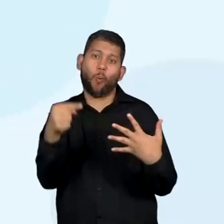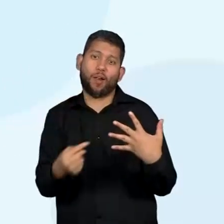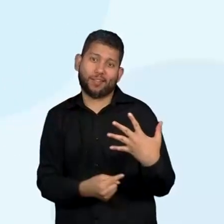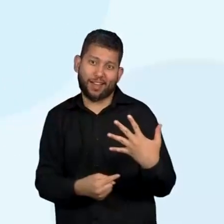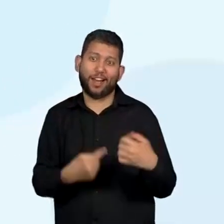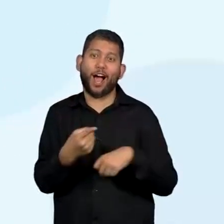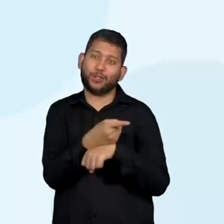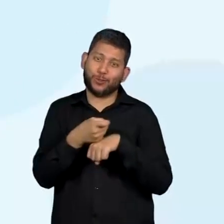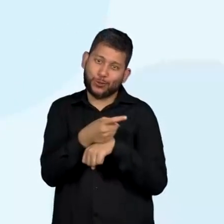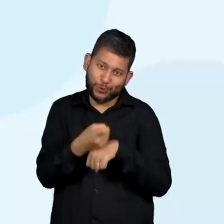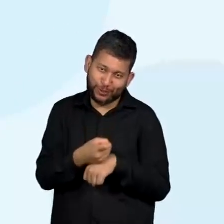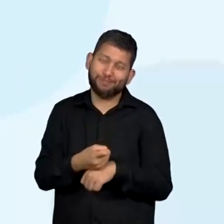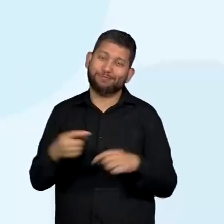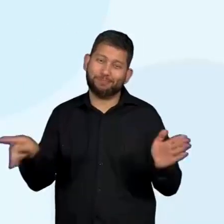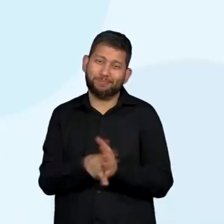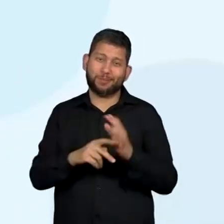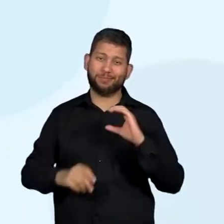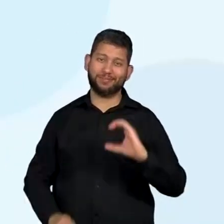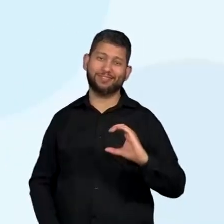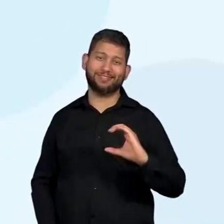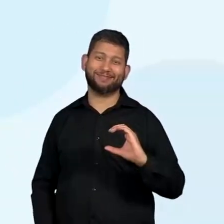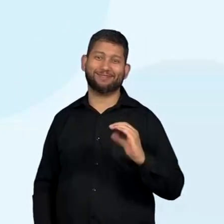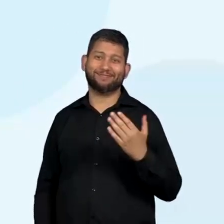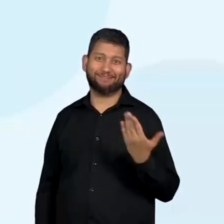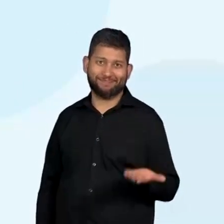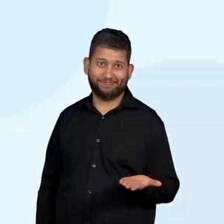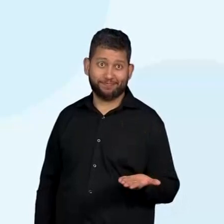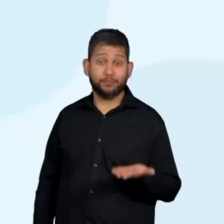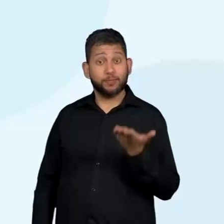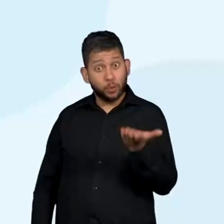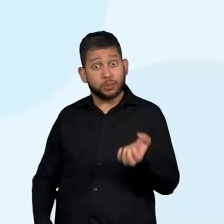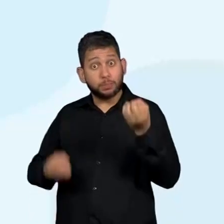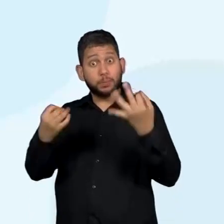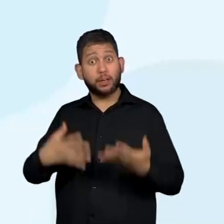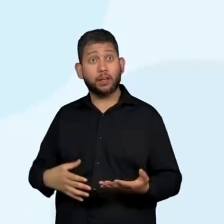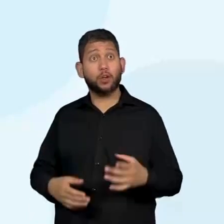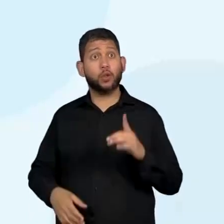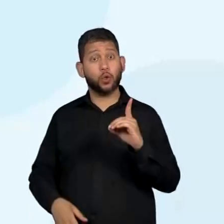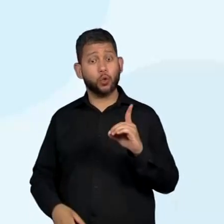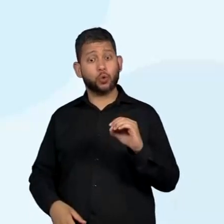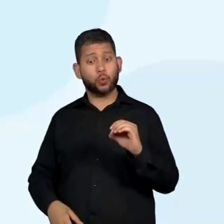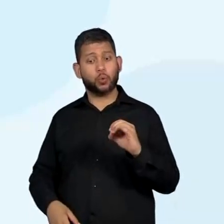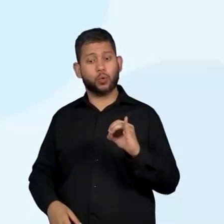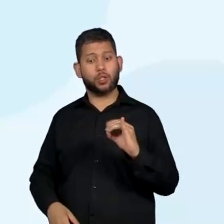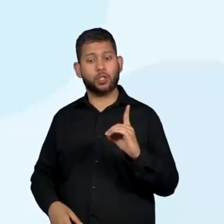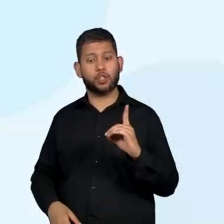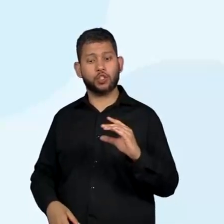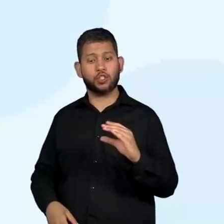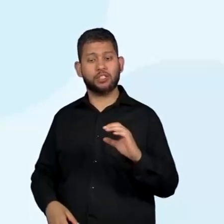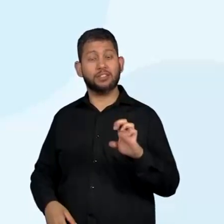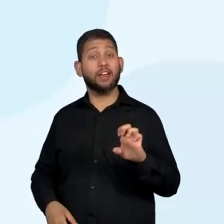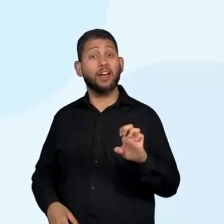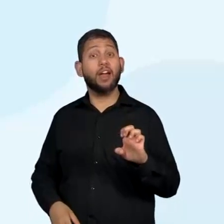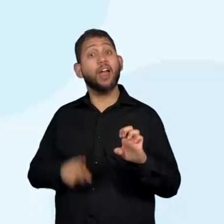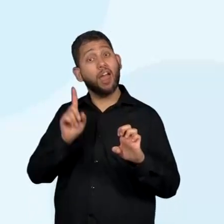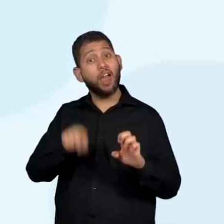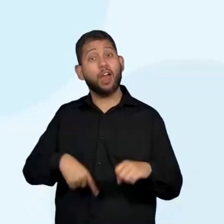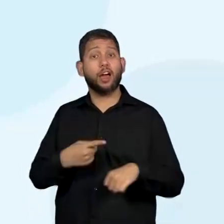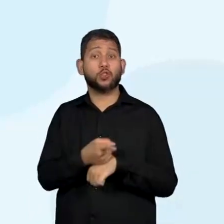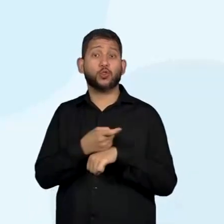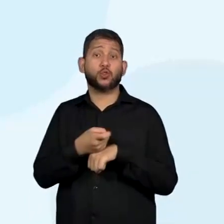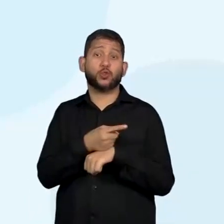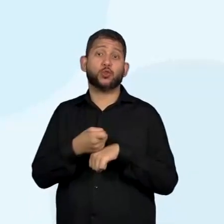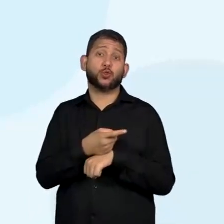Doidice com C. E como que eu justifico isso? Eu já expliquei. Agora eu vou montar a frase. Porque